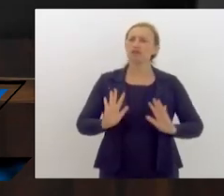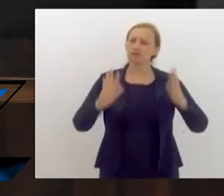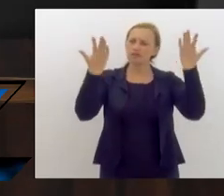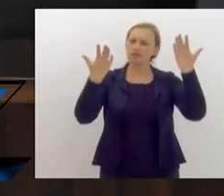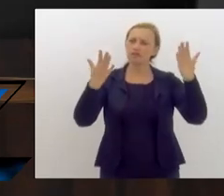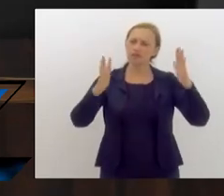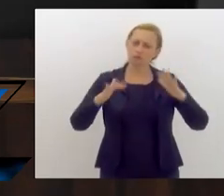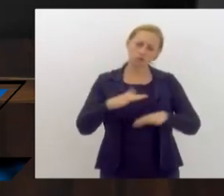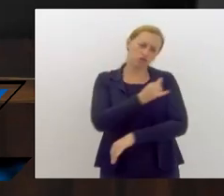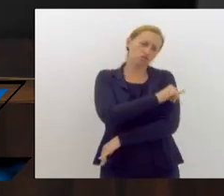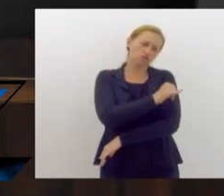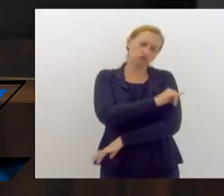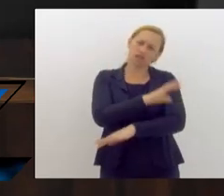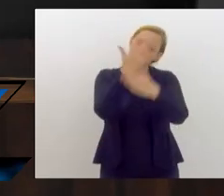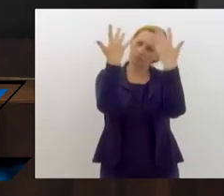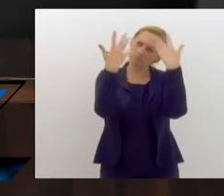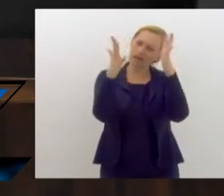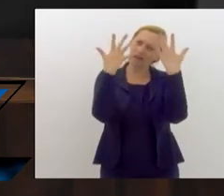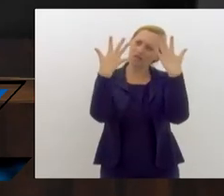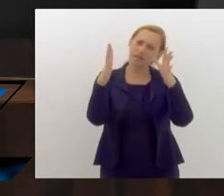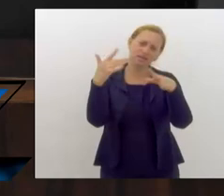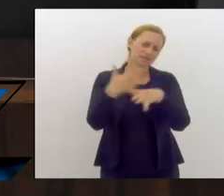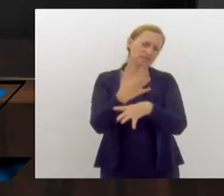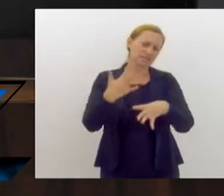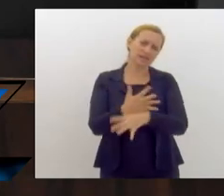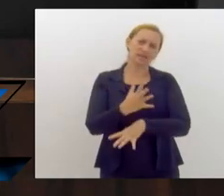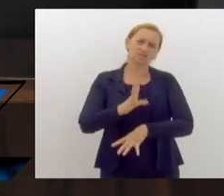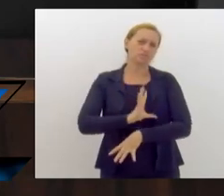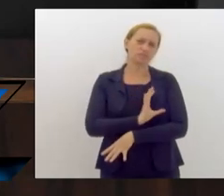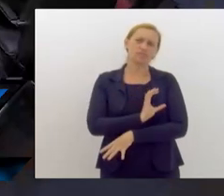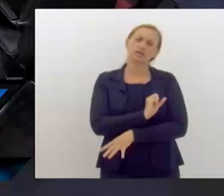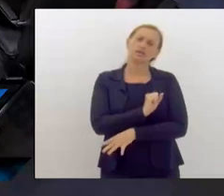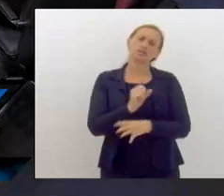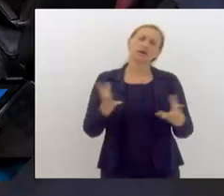Rio de Janeiro parabéns a nossa querida cidade